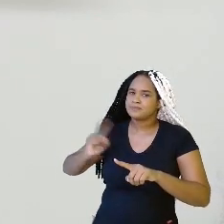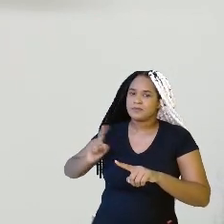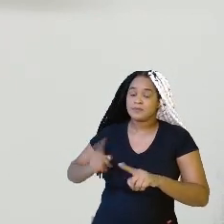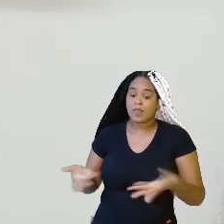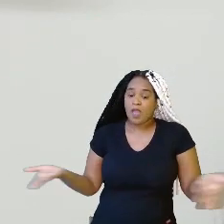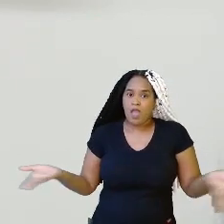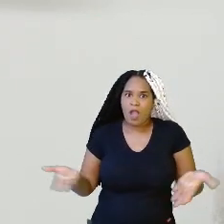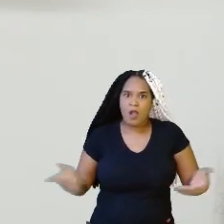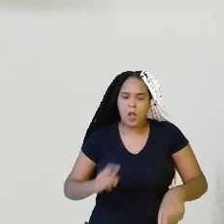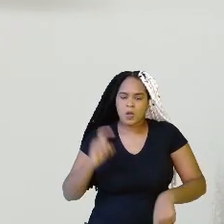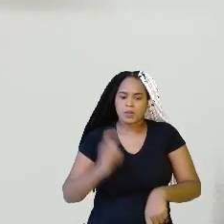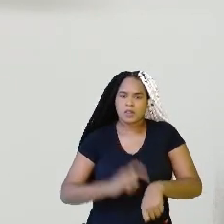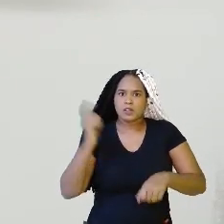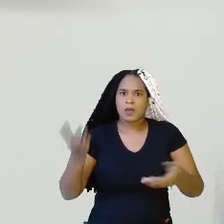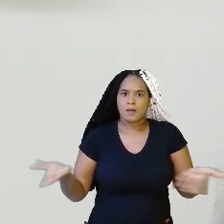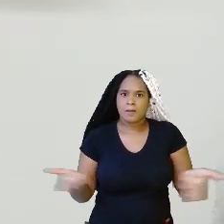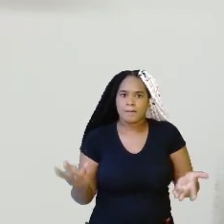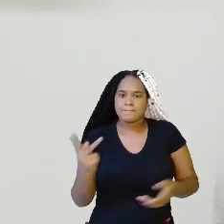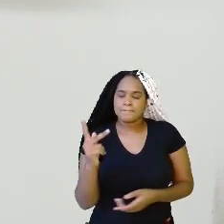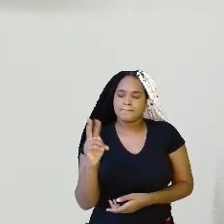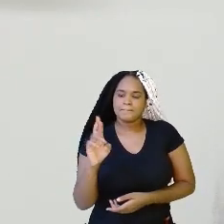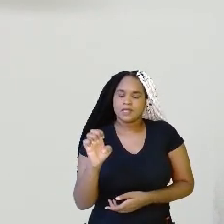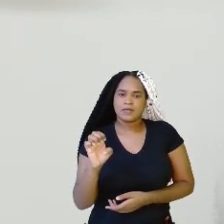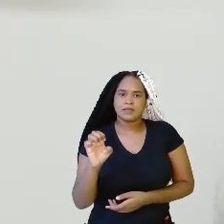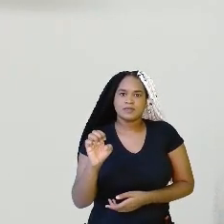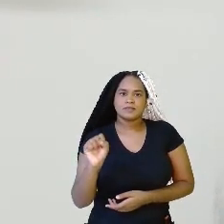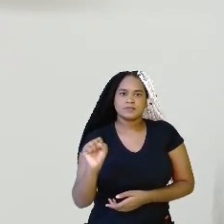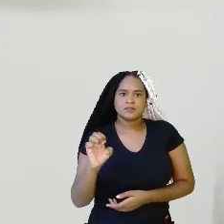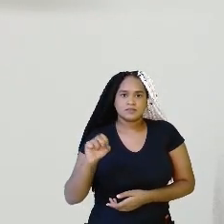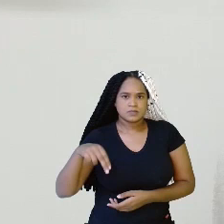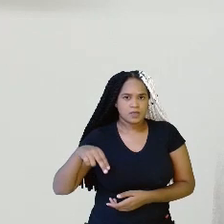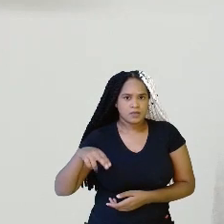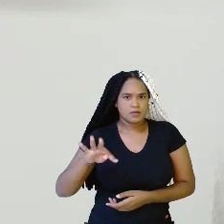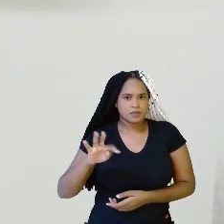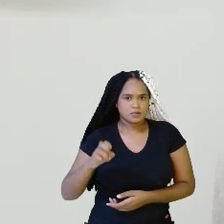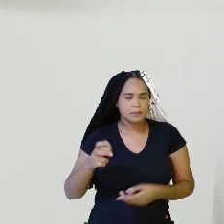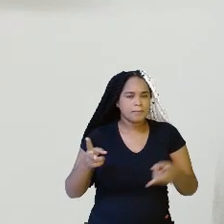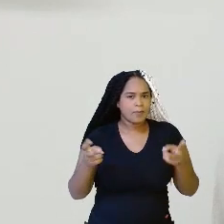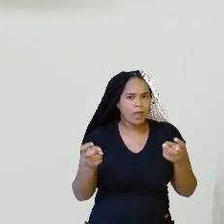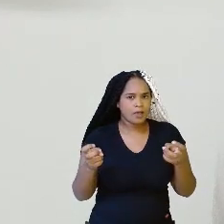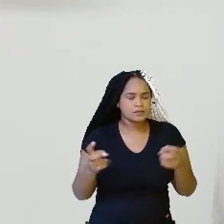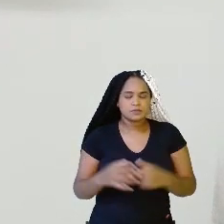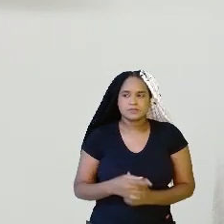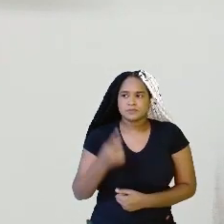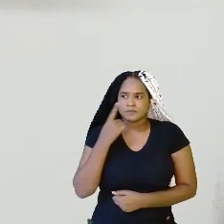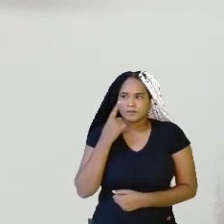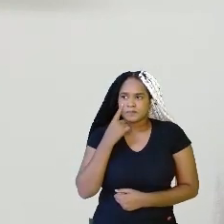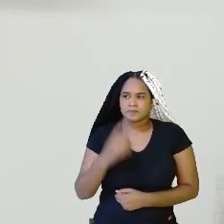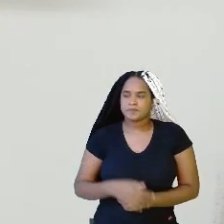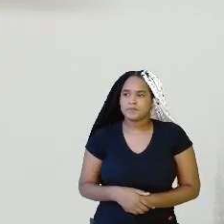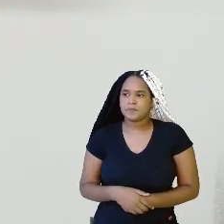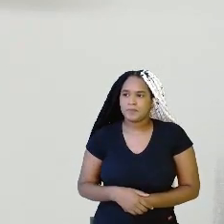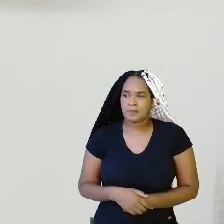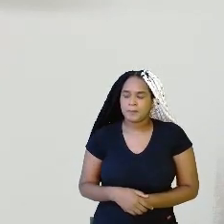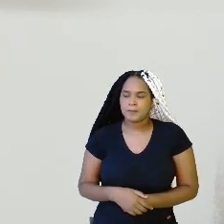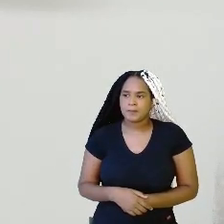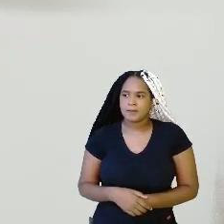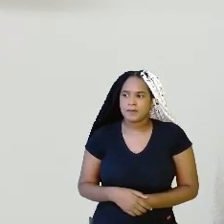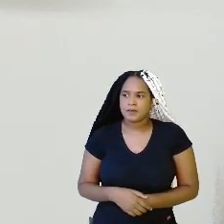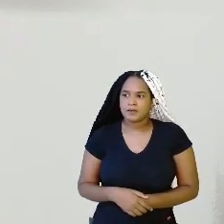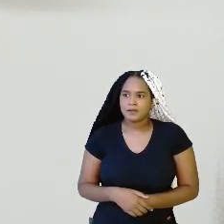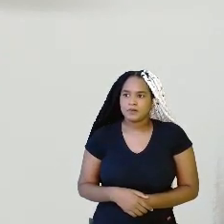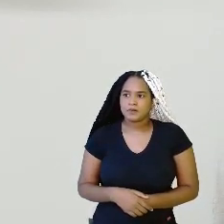bem, não. Está no tempo presente, está no momento agora. Observando que já no finzinho aí do modo de preparo, tem a